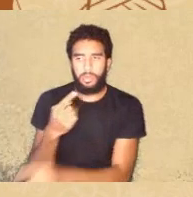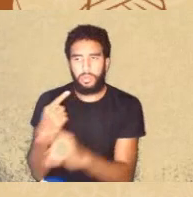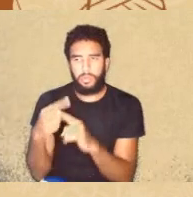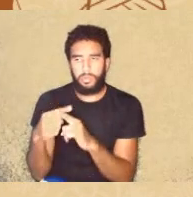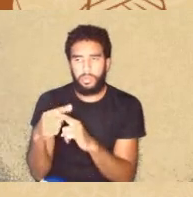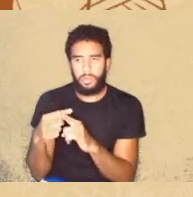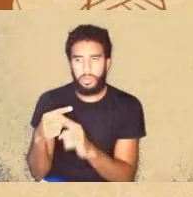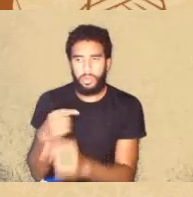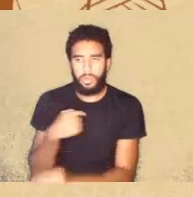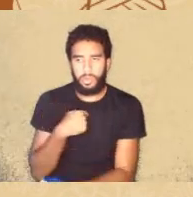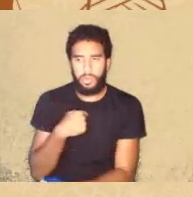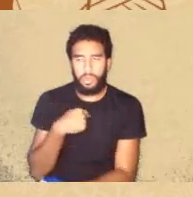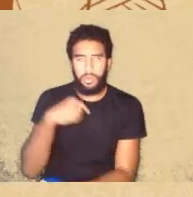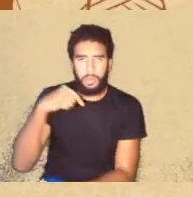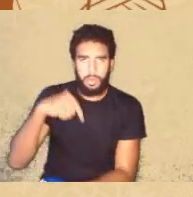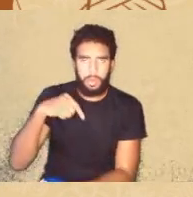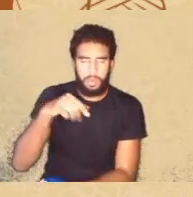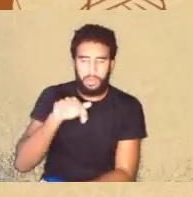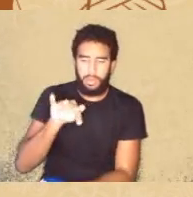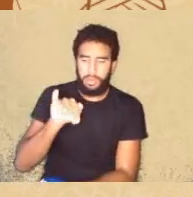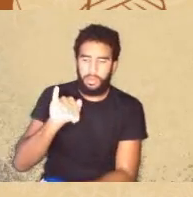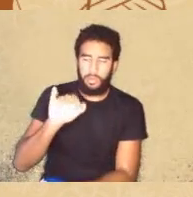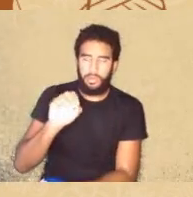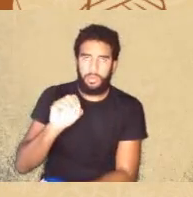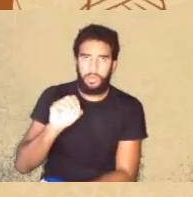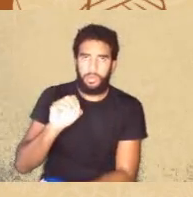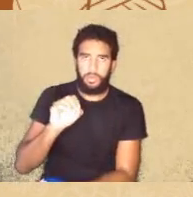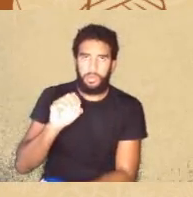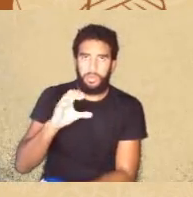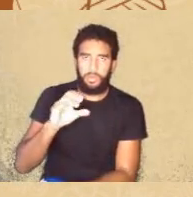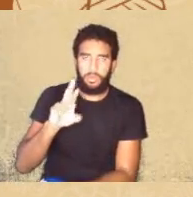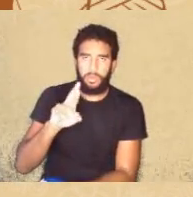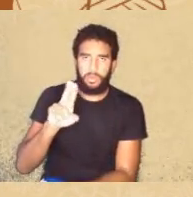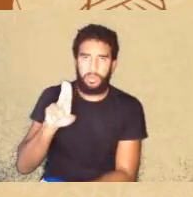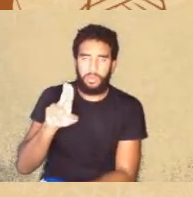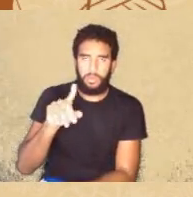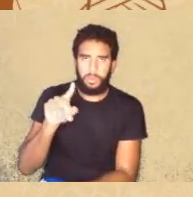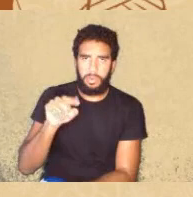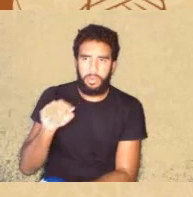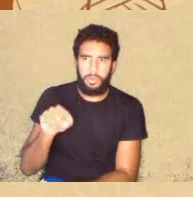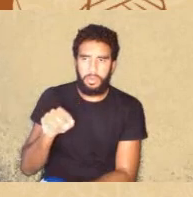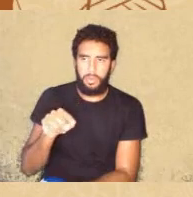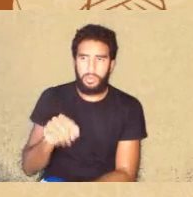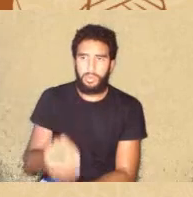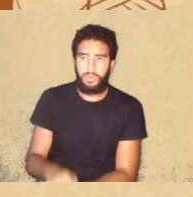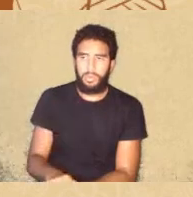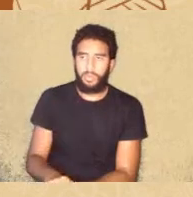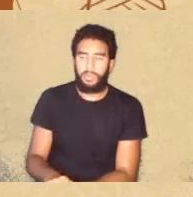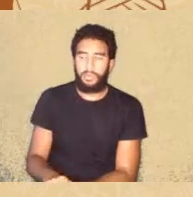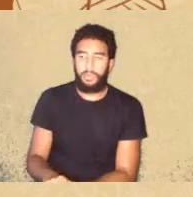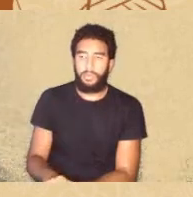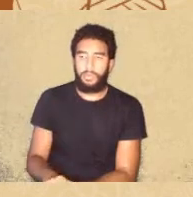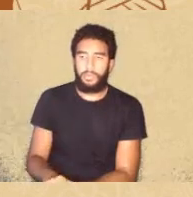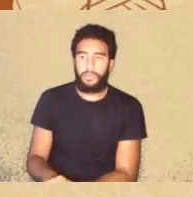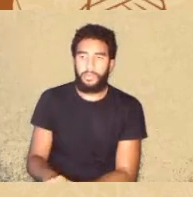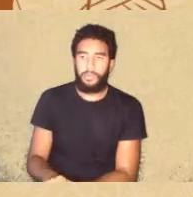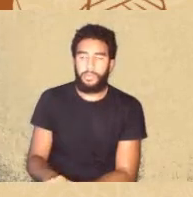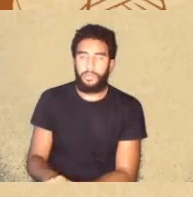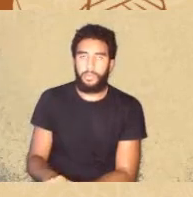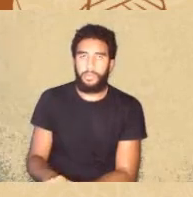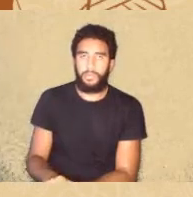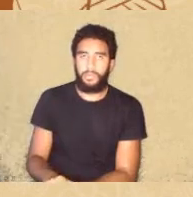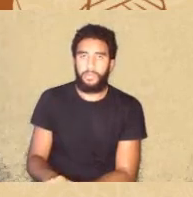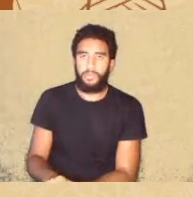aqui na Fiocruz, e eu estou pegando muitos trabalhos, muita gente está interessada sobre saúde LGBT.